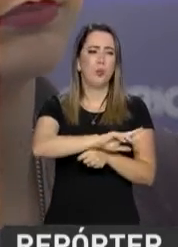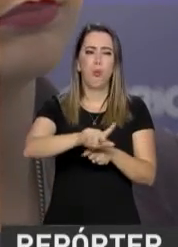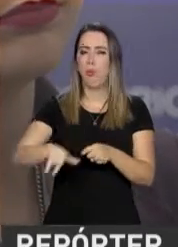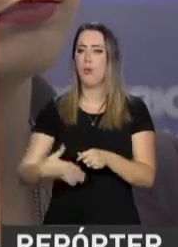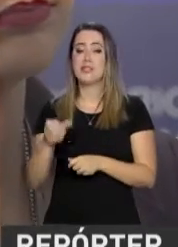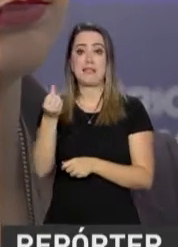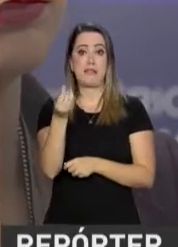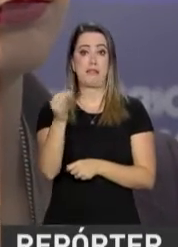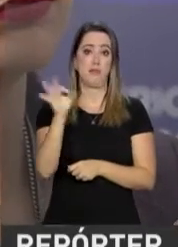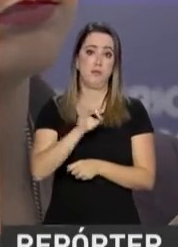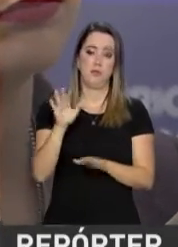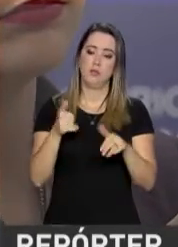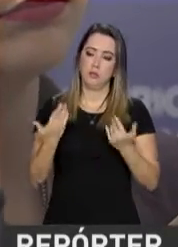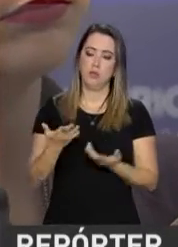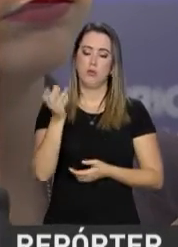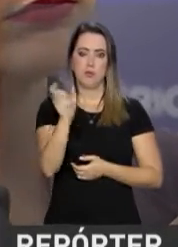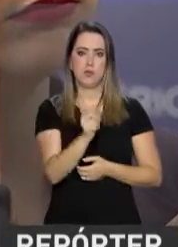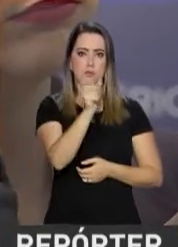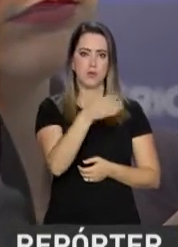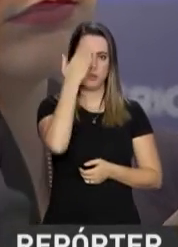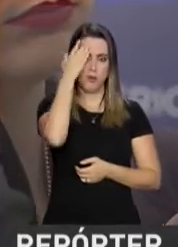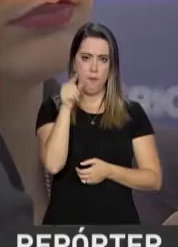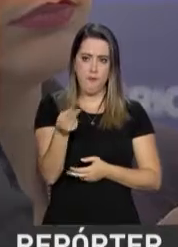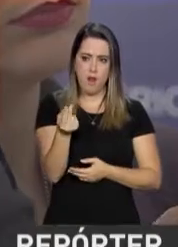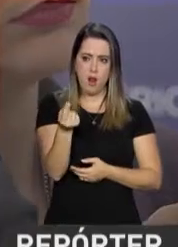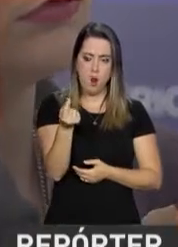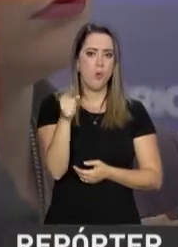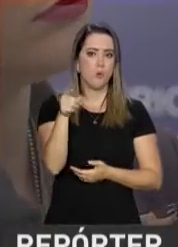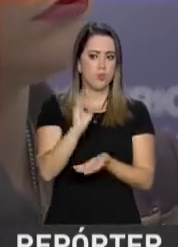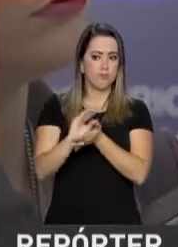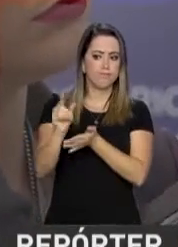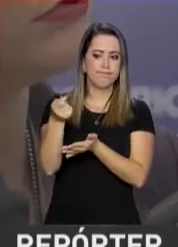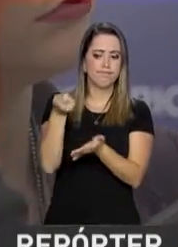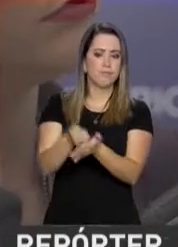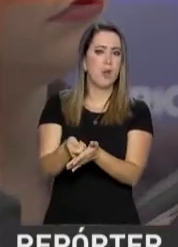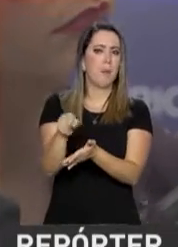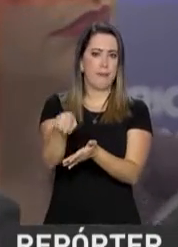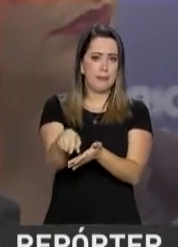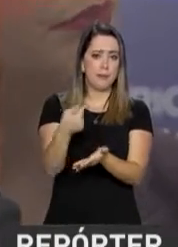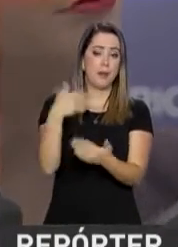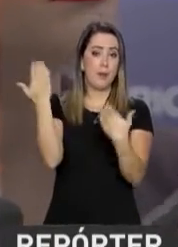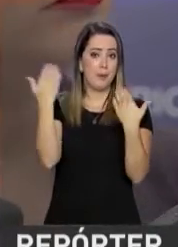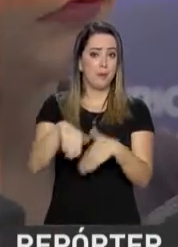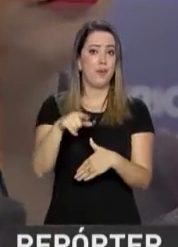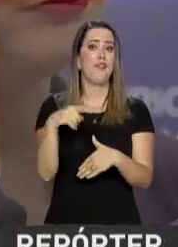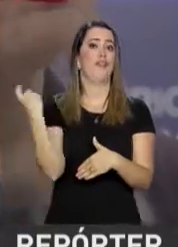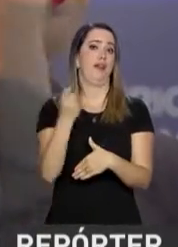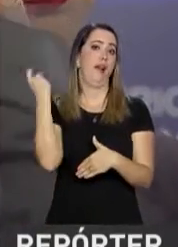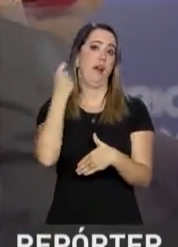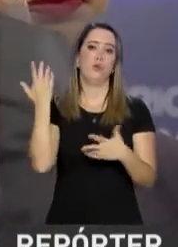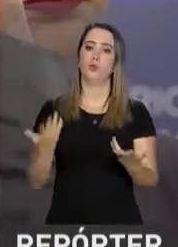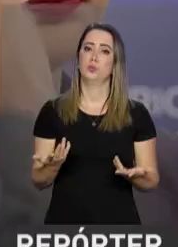gostaríamos que os alunos soubessem que esse custo e se esta verba esse orçamento que é dedicado é muito alto